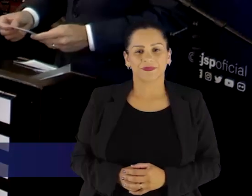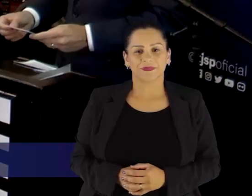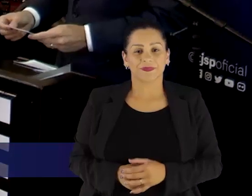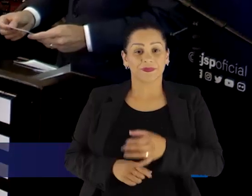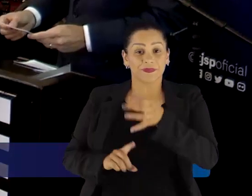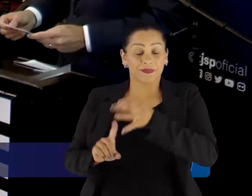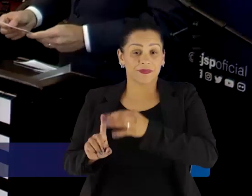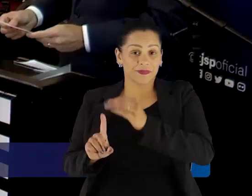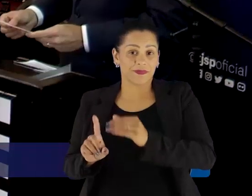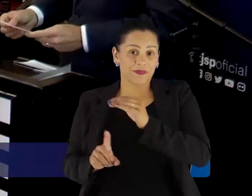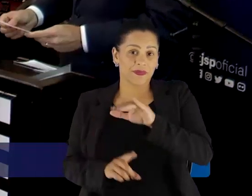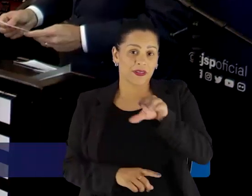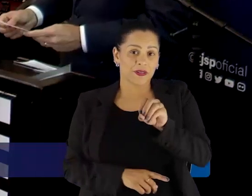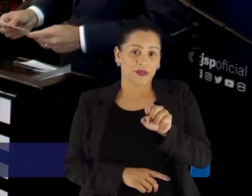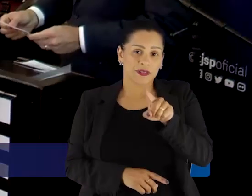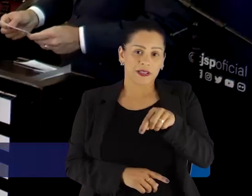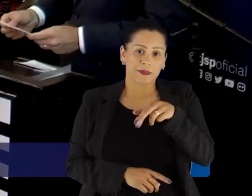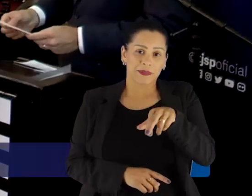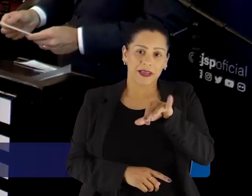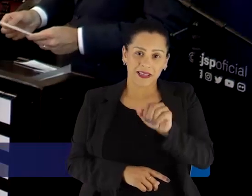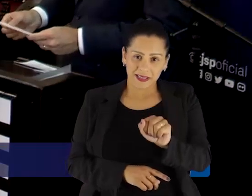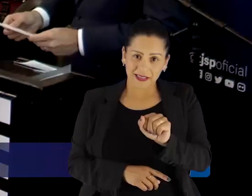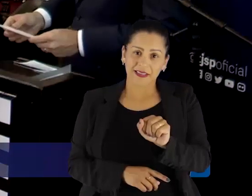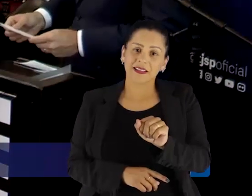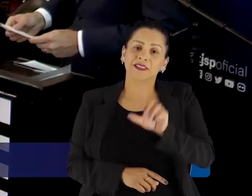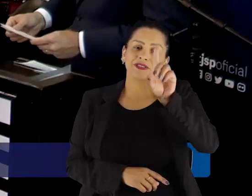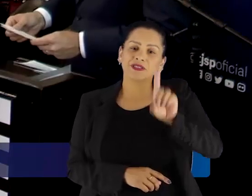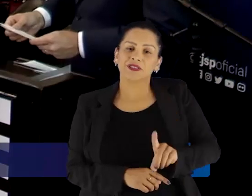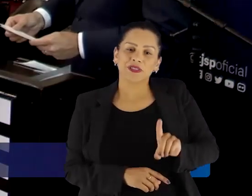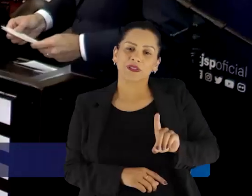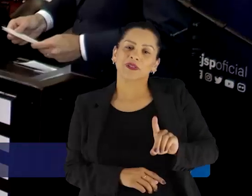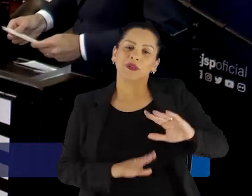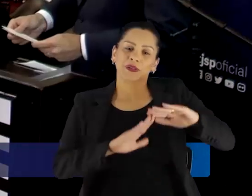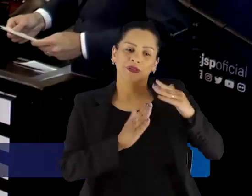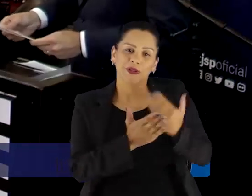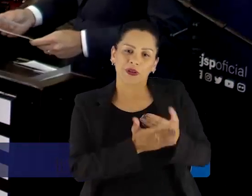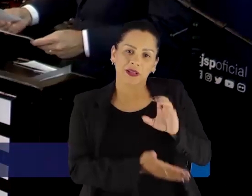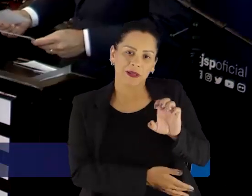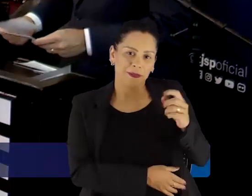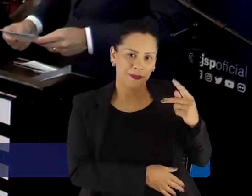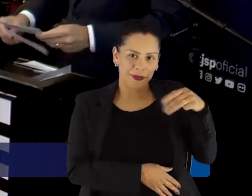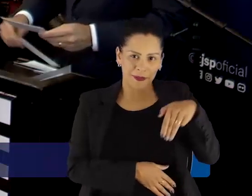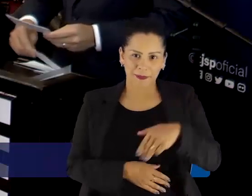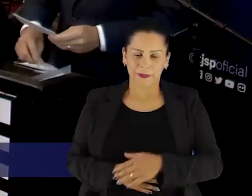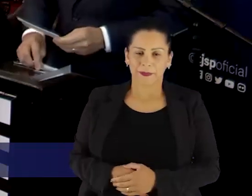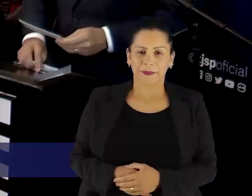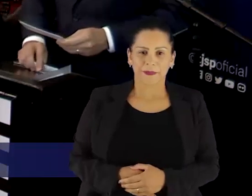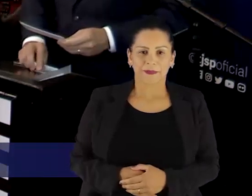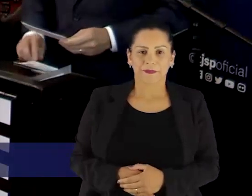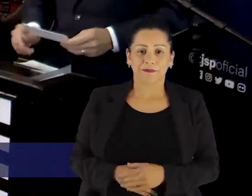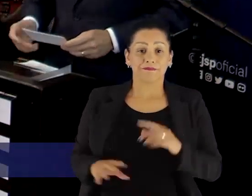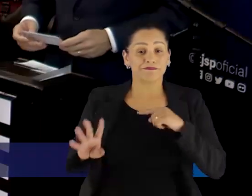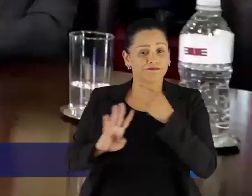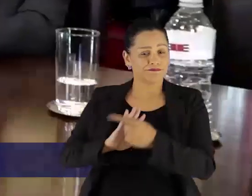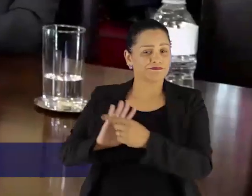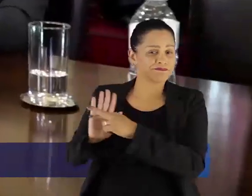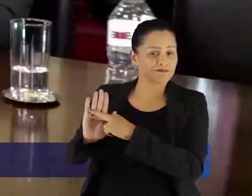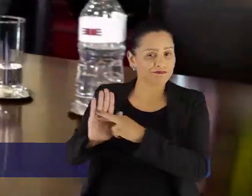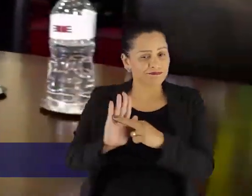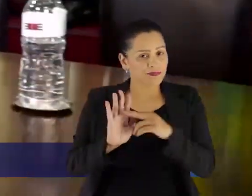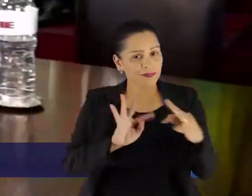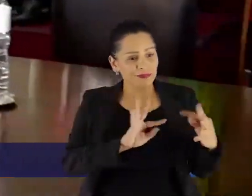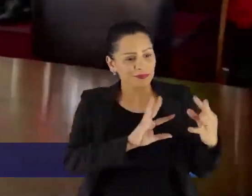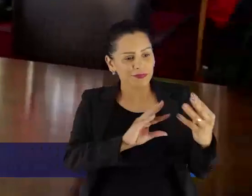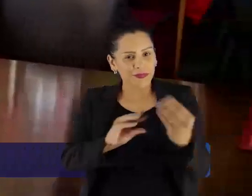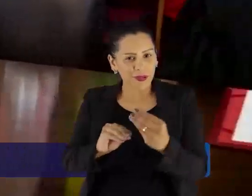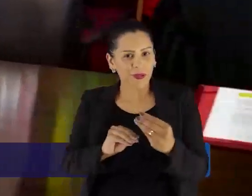Desembargador José Maria câmara júnior diretor da Escola Paulista de magistratura na figura de quem Saúdo todos